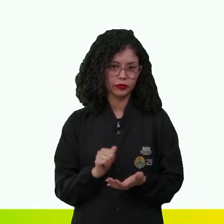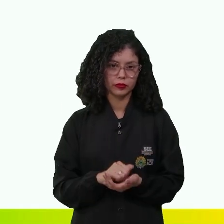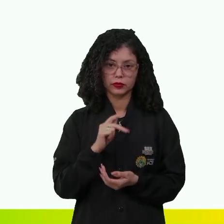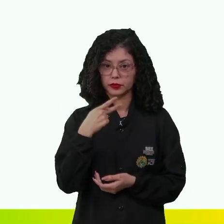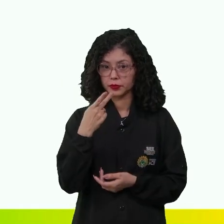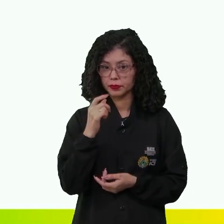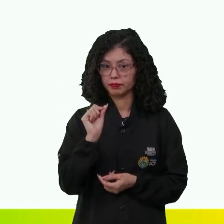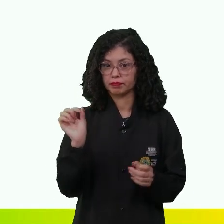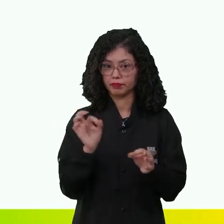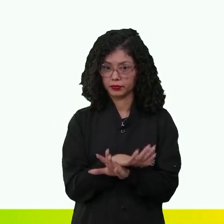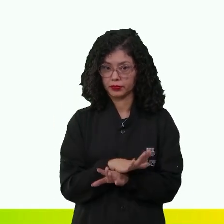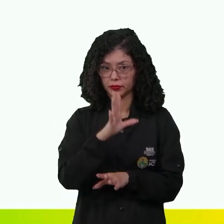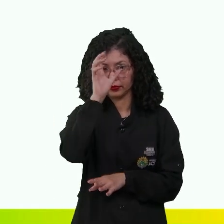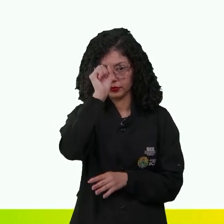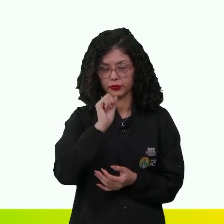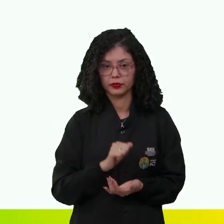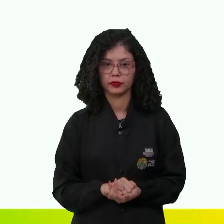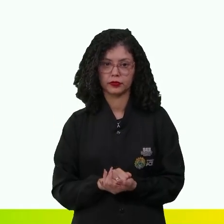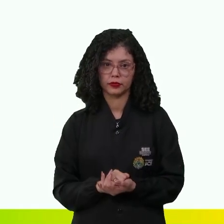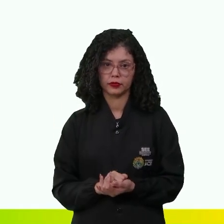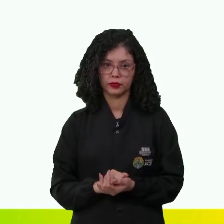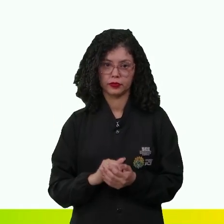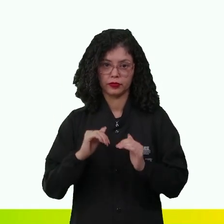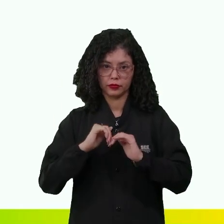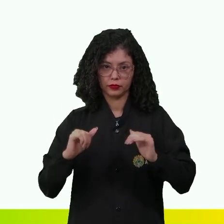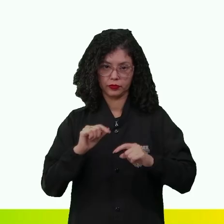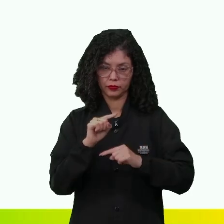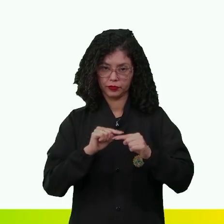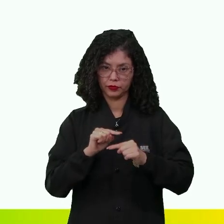nós acabamos de aprender. É uma divisão.